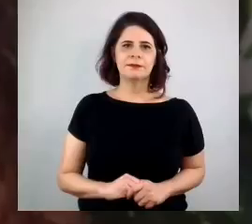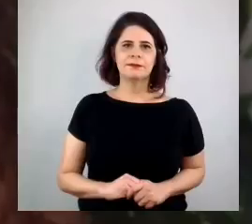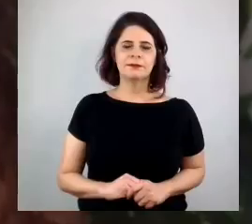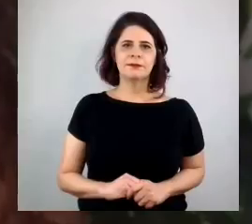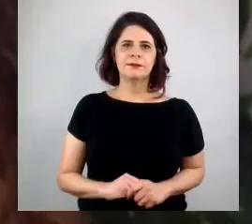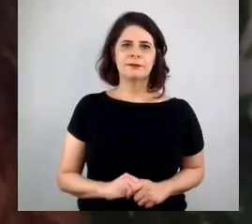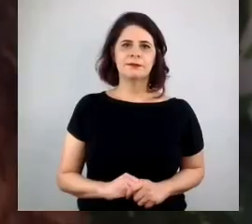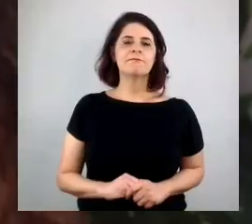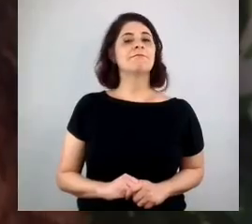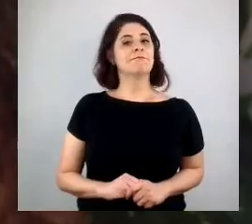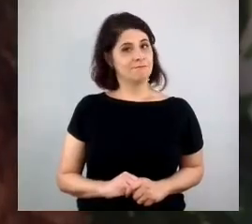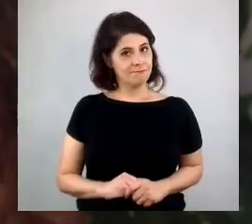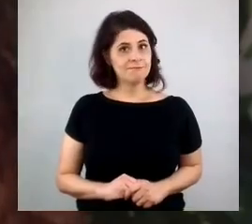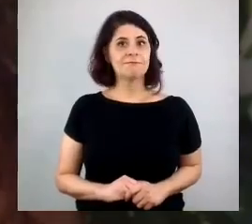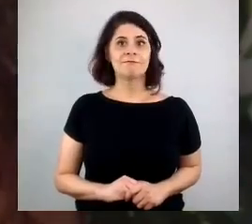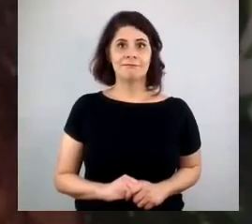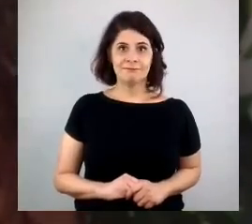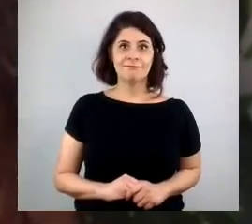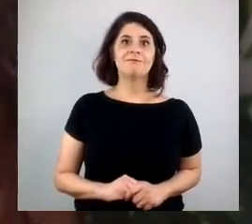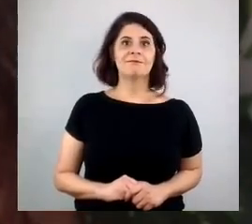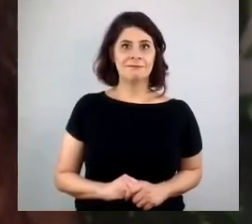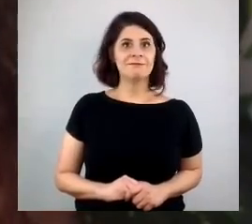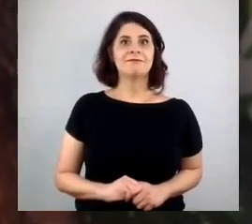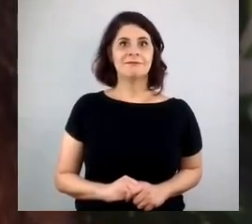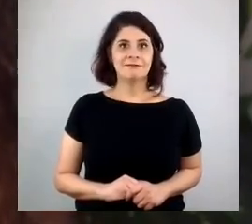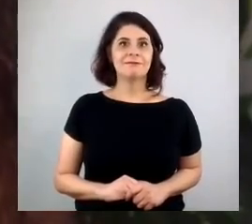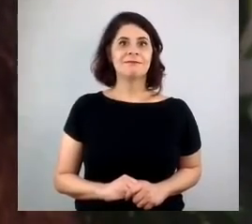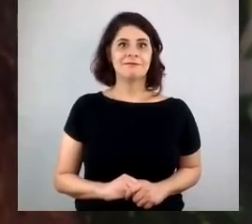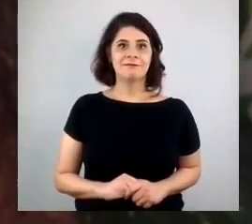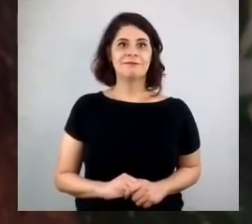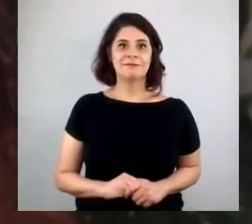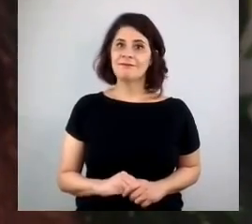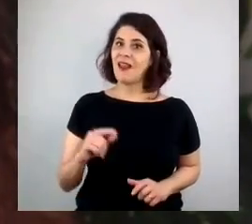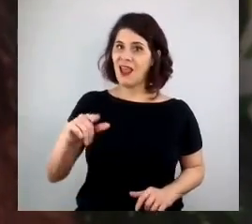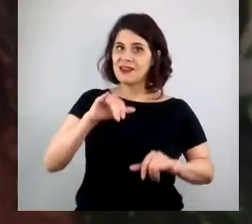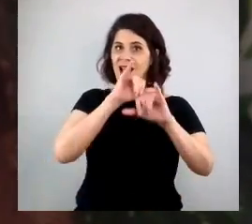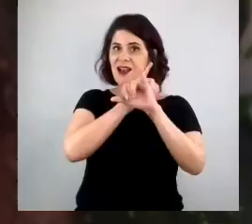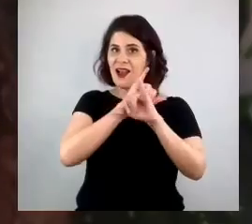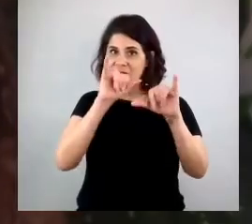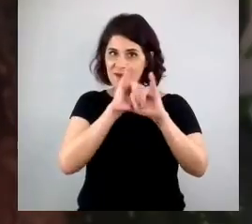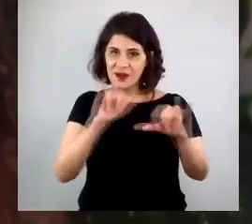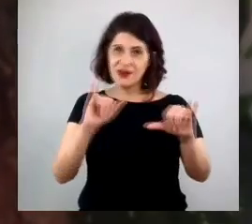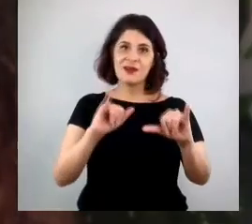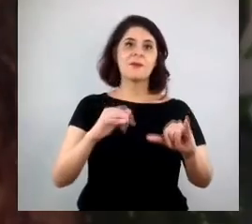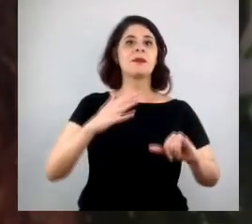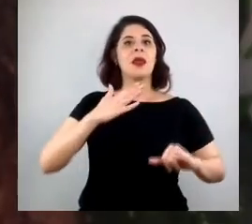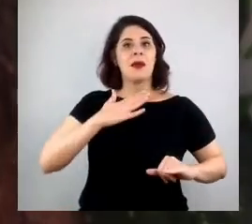Então, essa foi a campanha O Meu Lugar no Mundo,